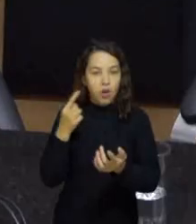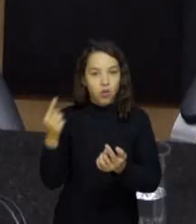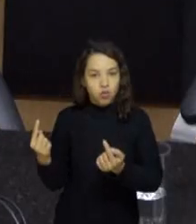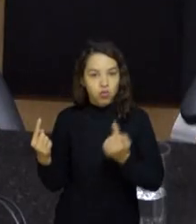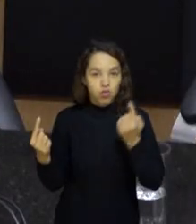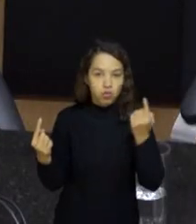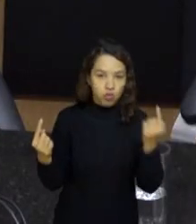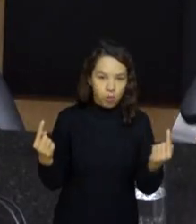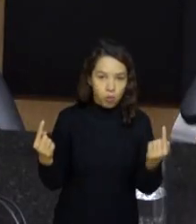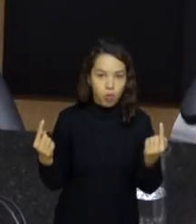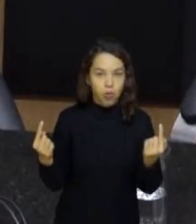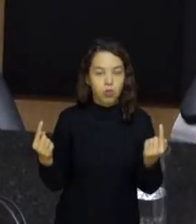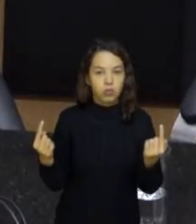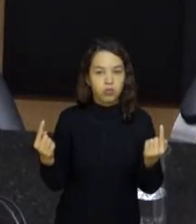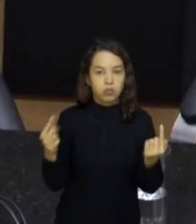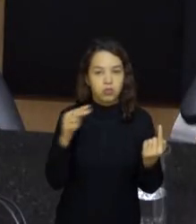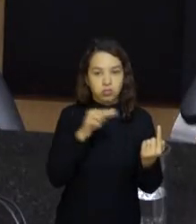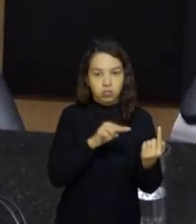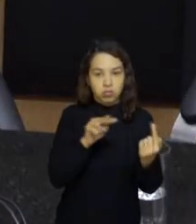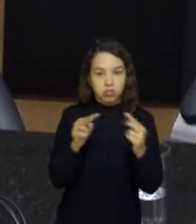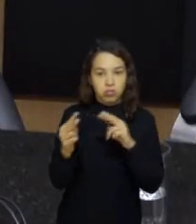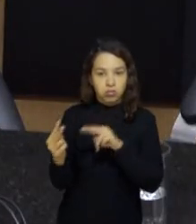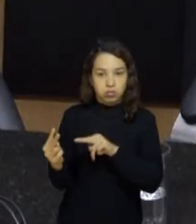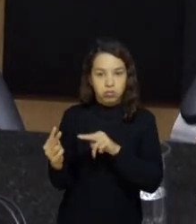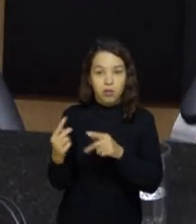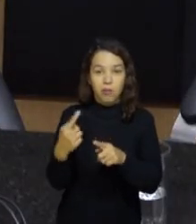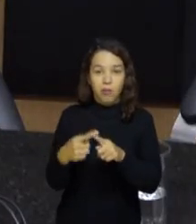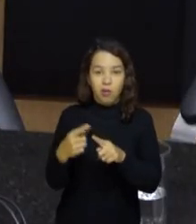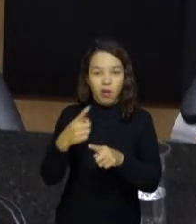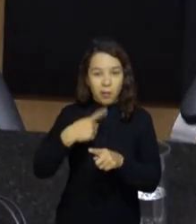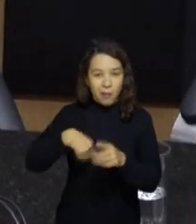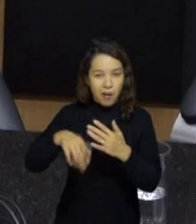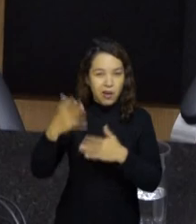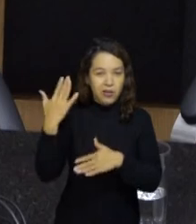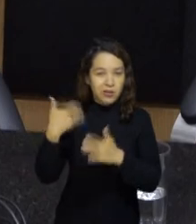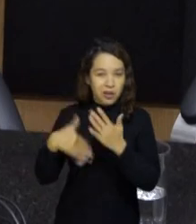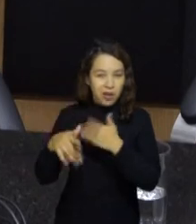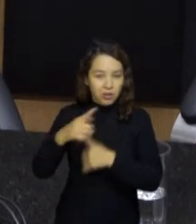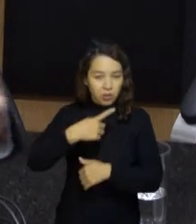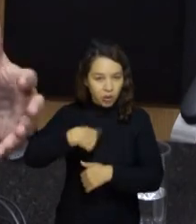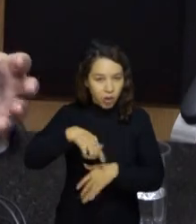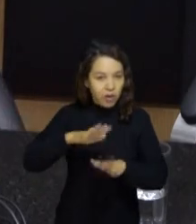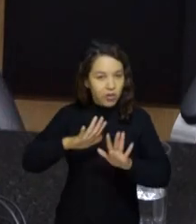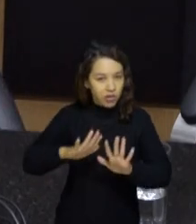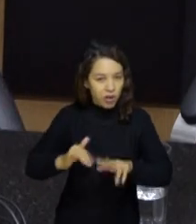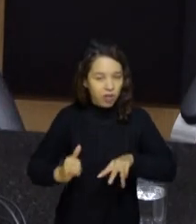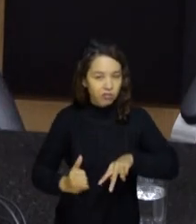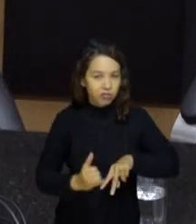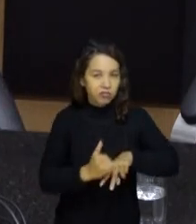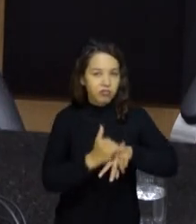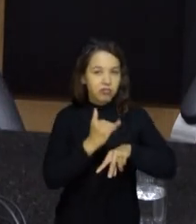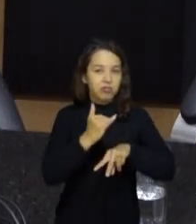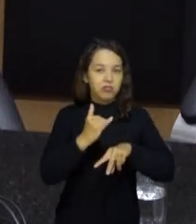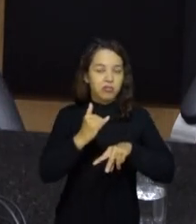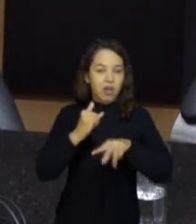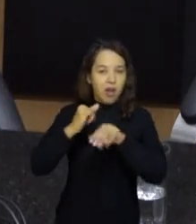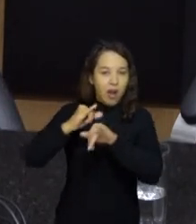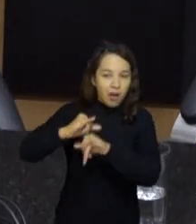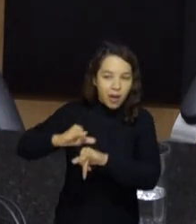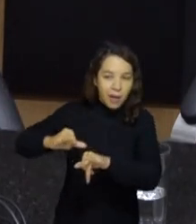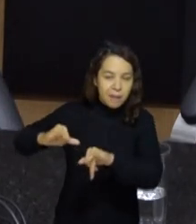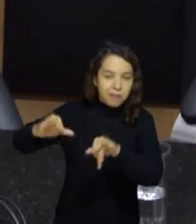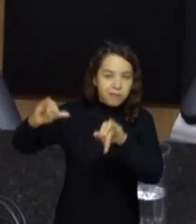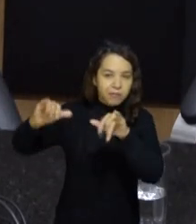fomos vítimas dessa imprensa marrom que existe, né? Não é a verdadeira imprensa. E quanto que